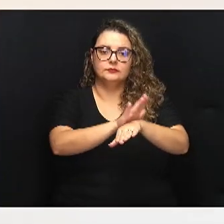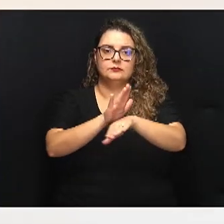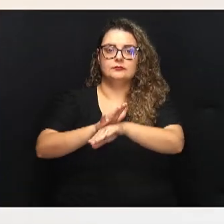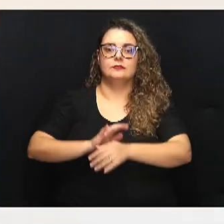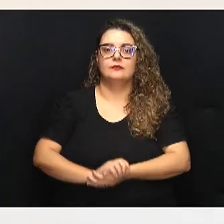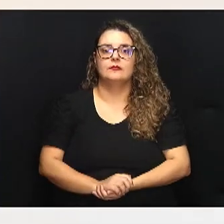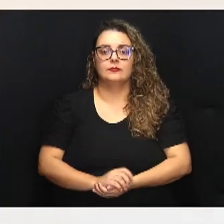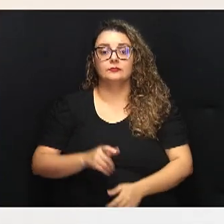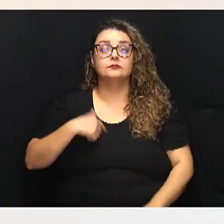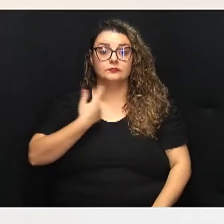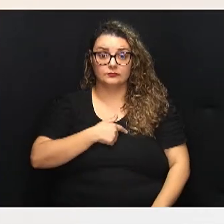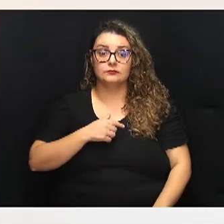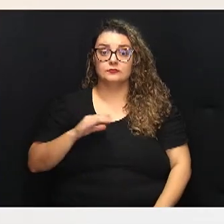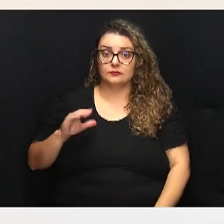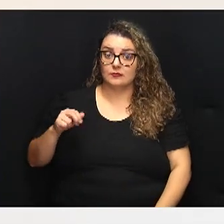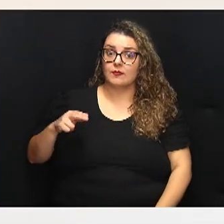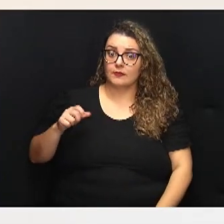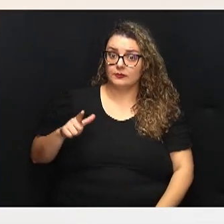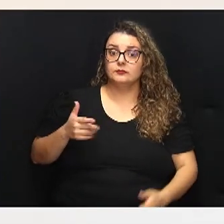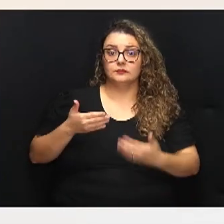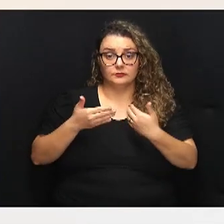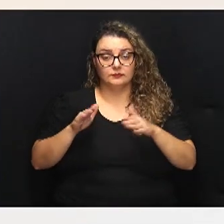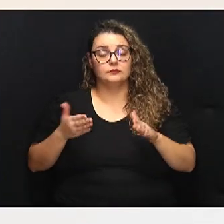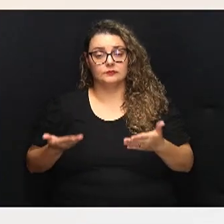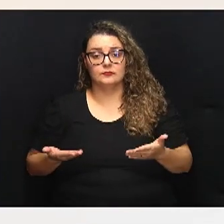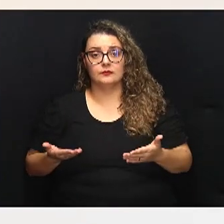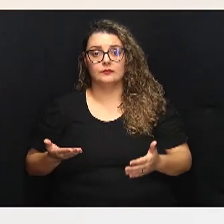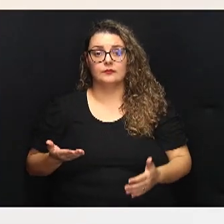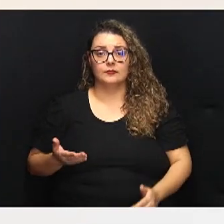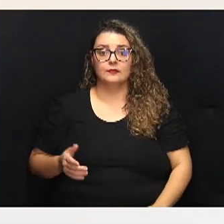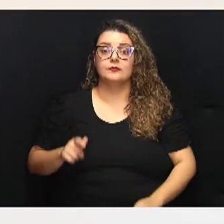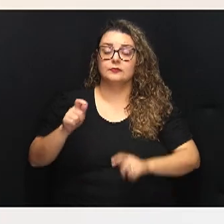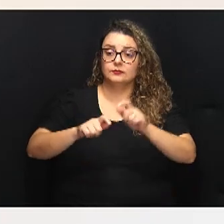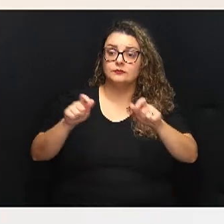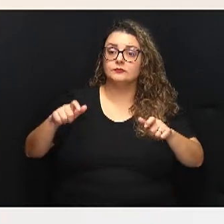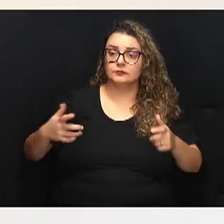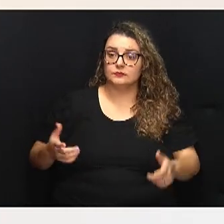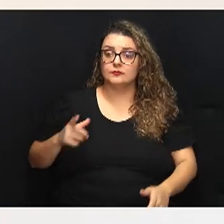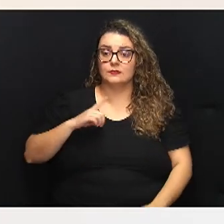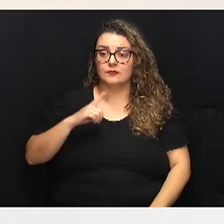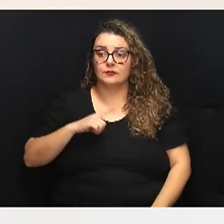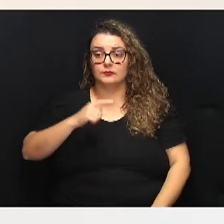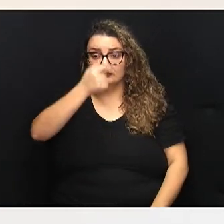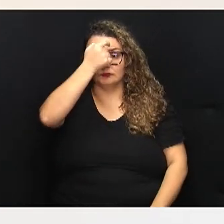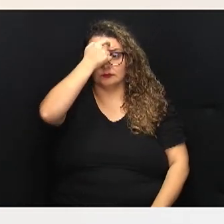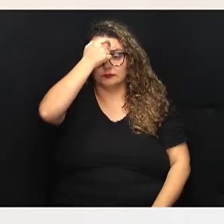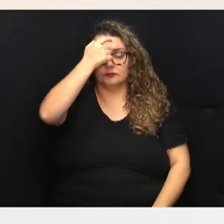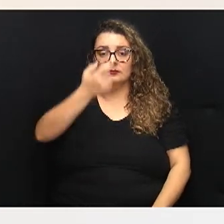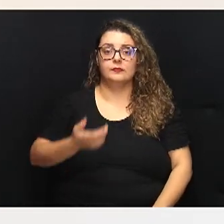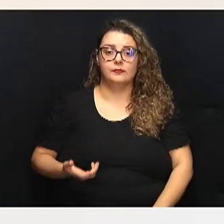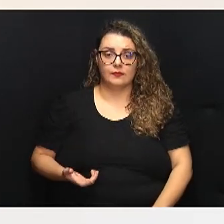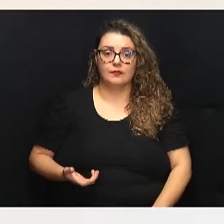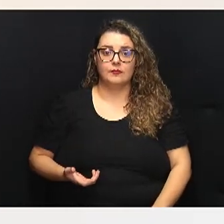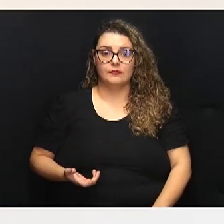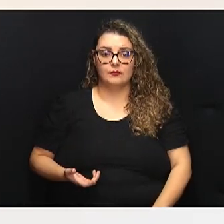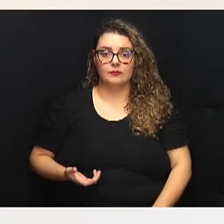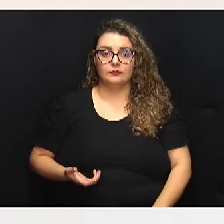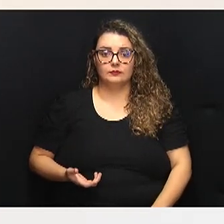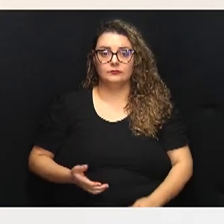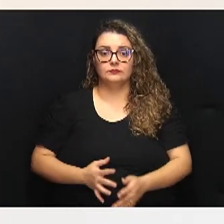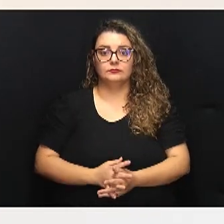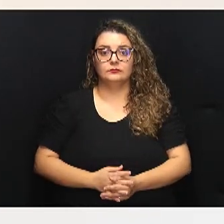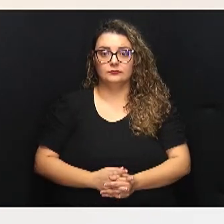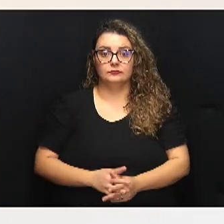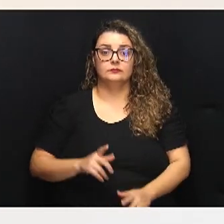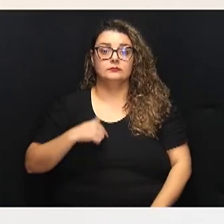gente está com esse canal aí justamente aberto para que as pessoas que tenham consciência, né, de que a